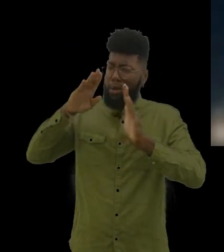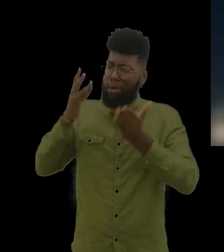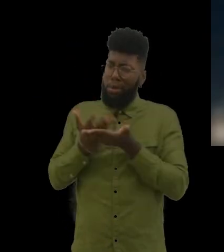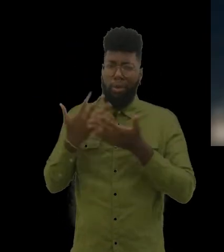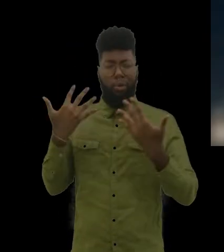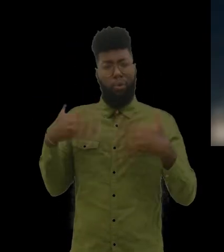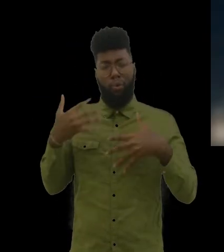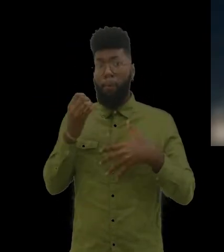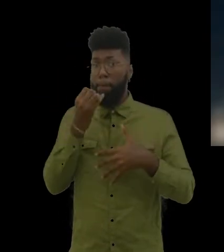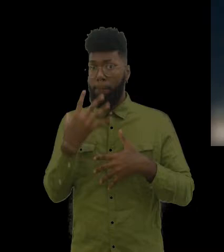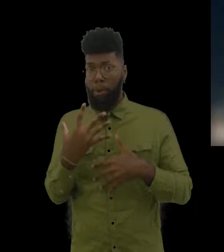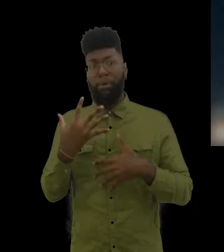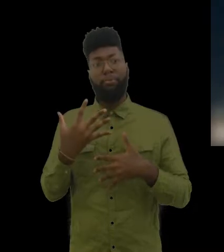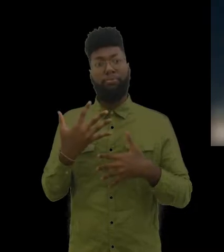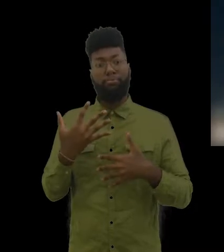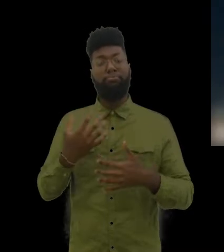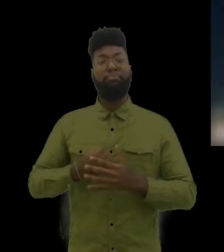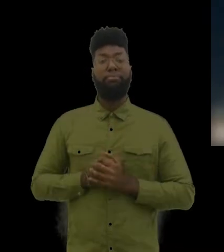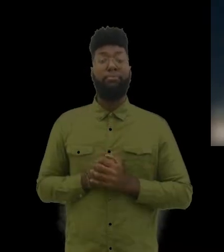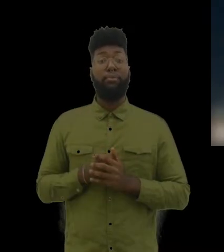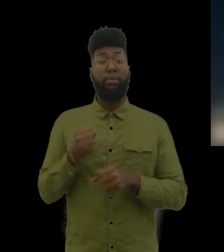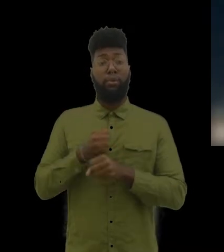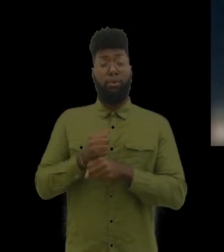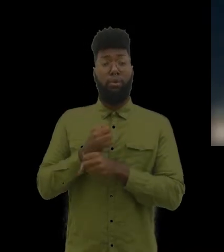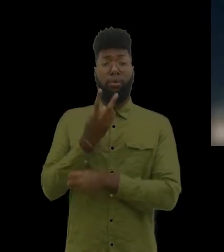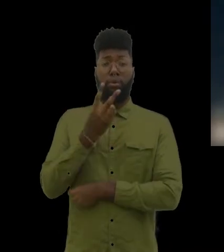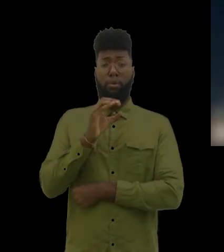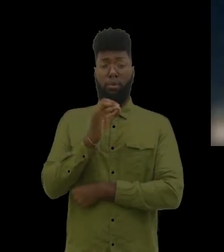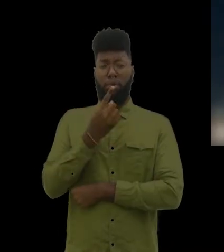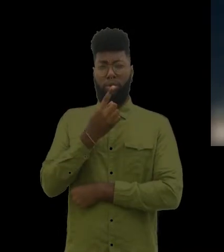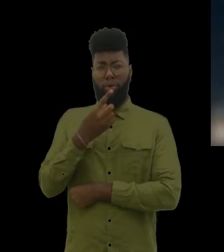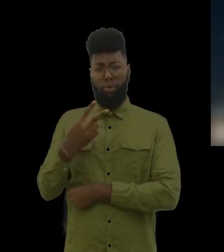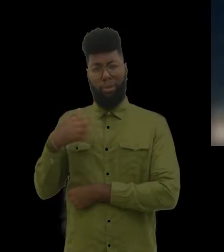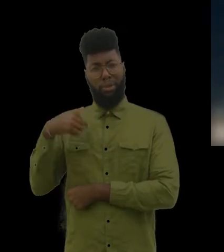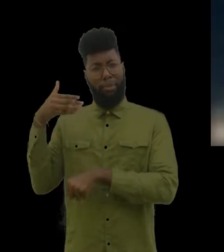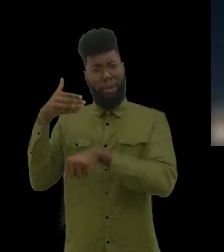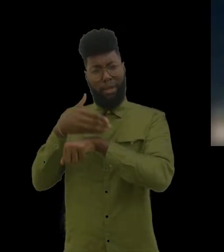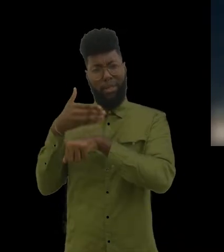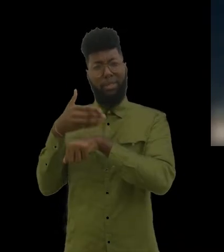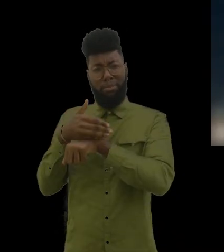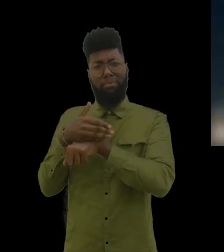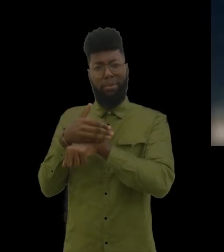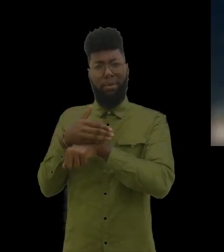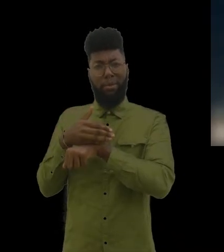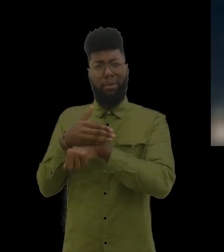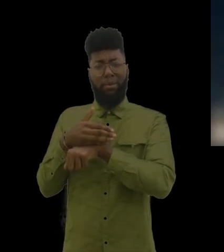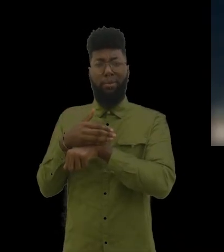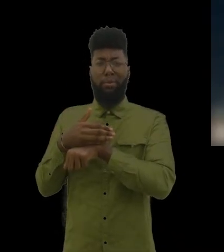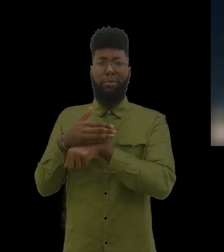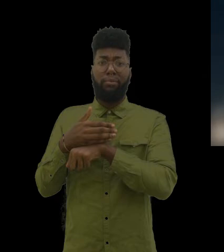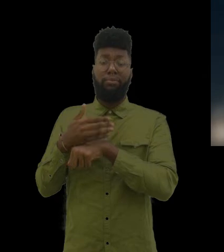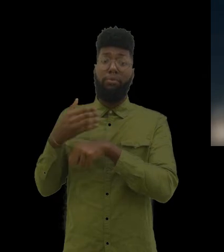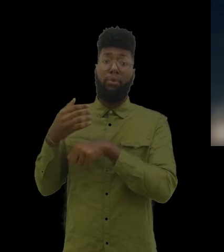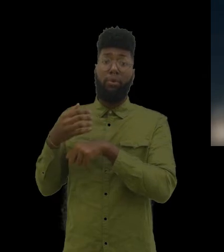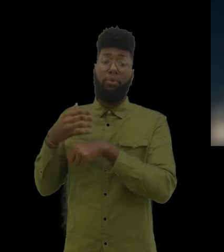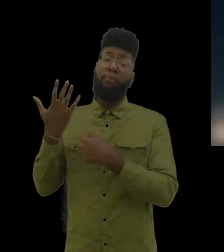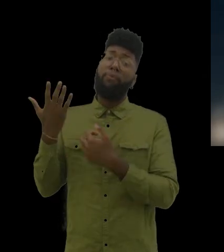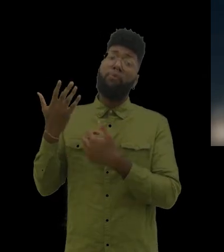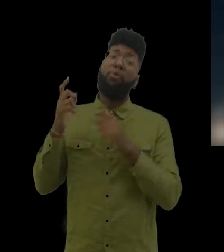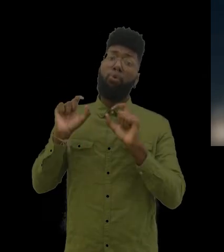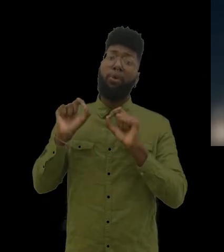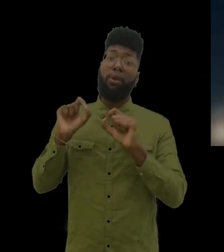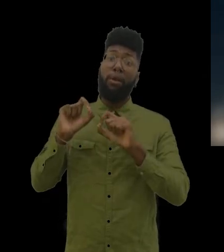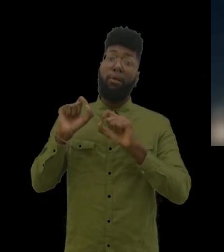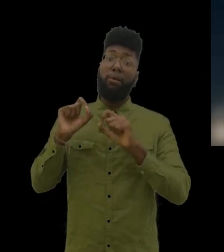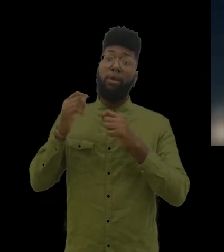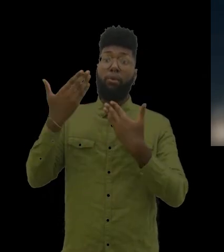E em 2012, eu participei de um processo seletivo aqui na Fevale e acabei ingressando, né? Entrei no curso de